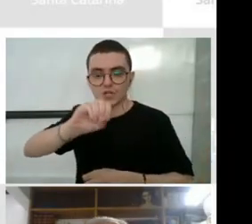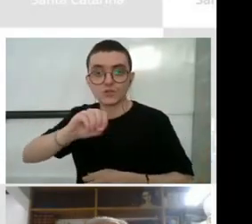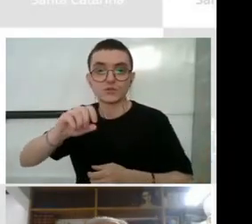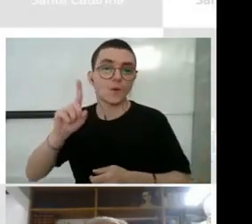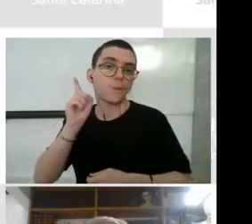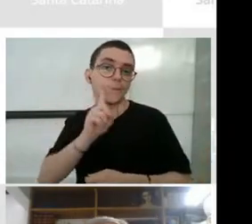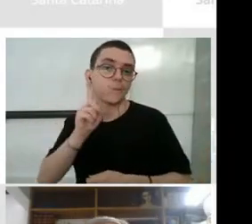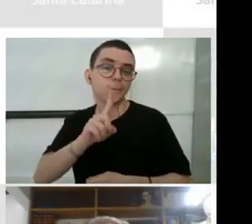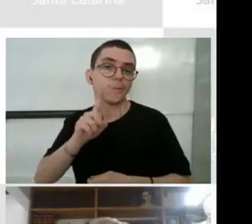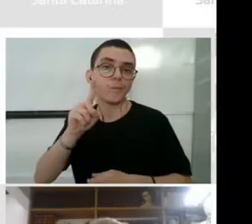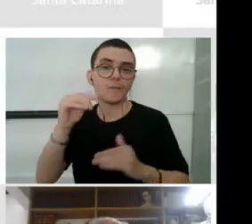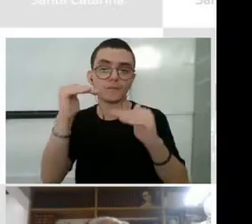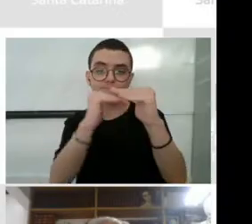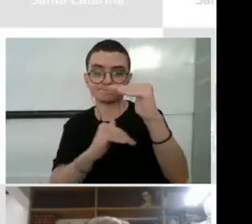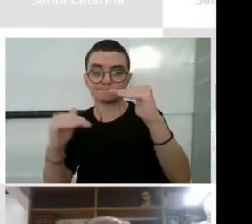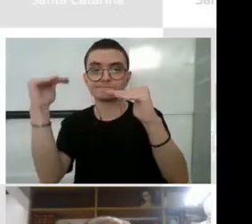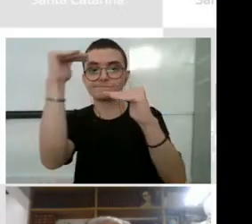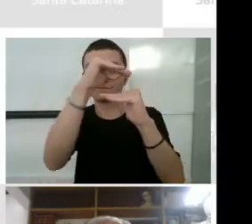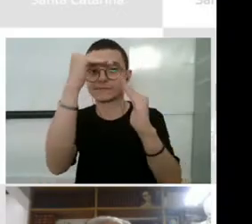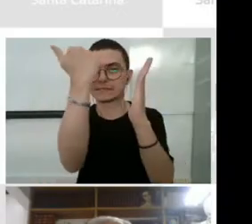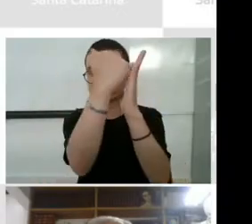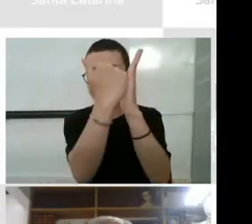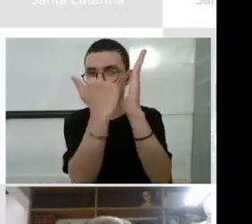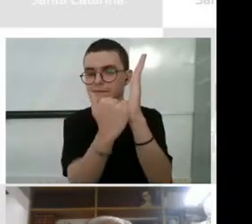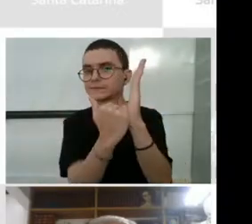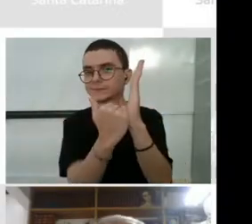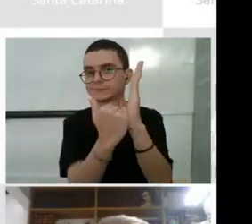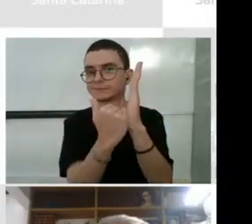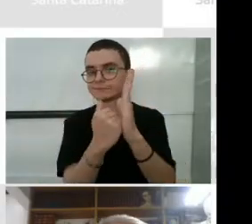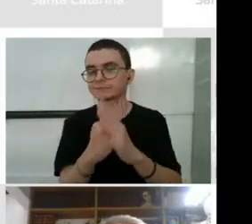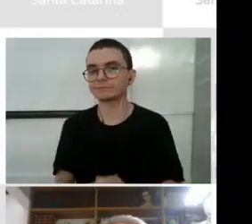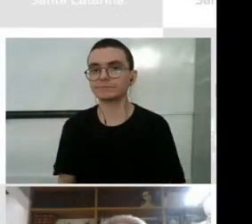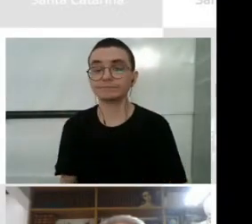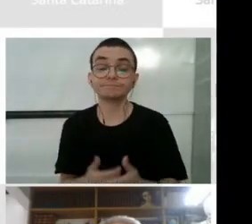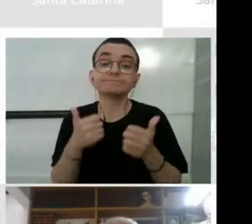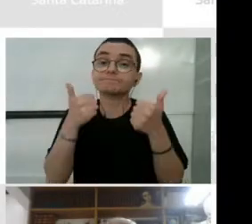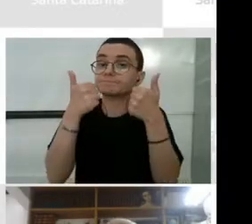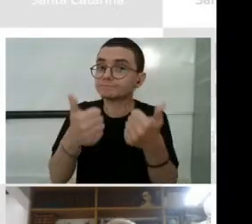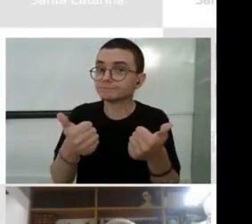Unidos estariam no topo da lista, né? Estariam no topo da lista. Muito bem.